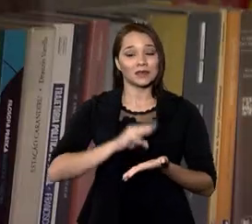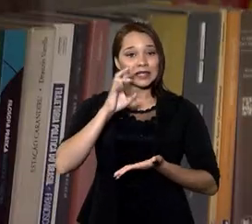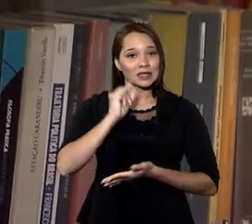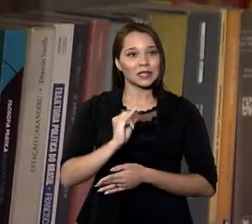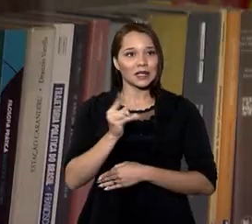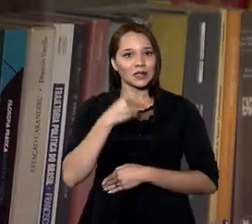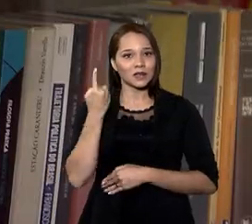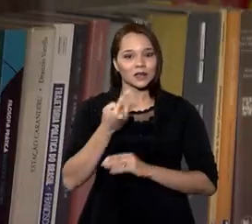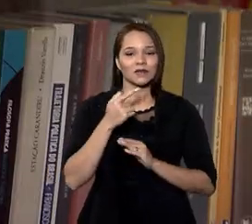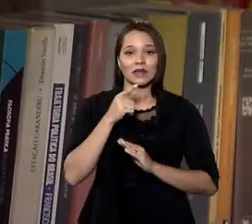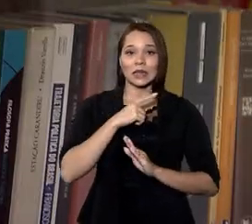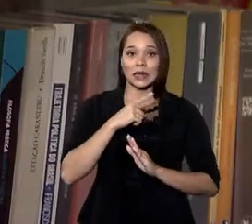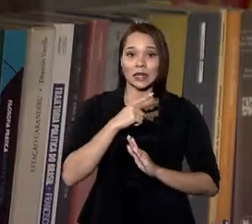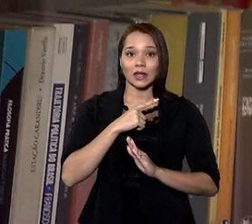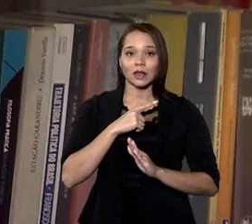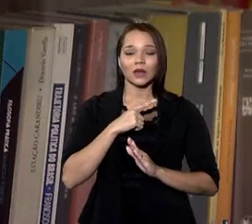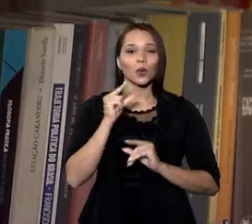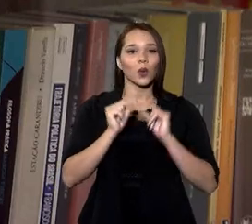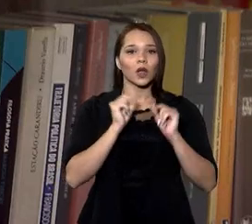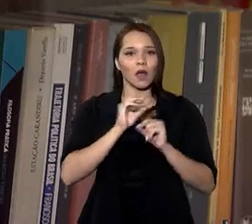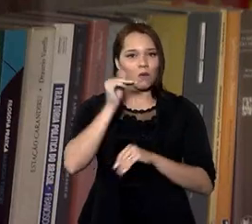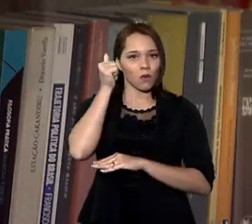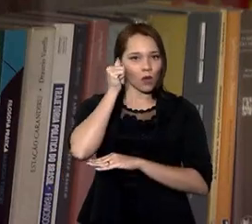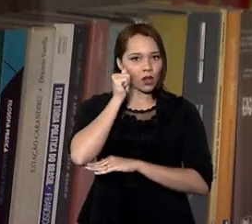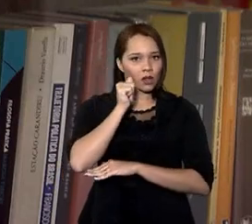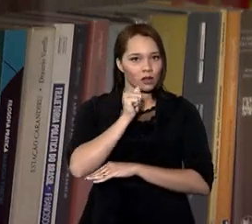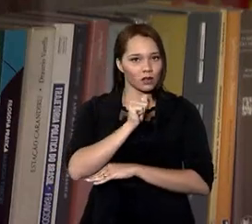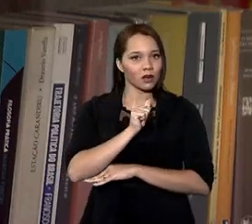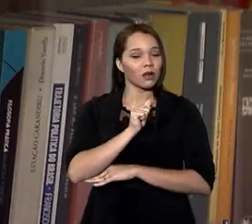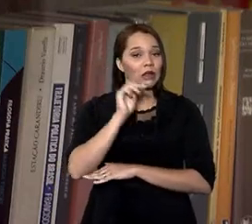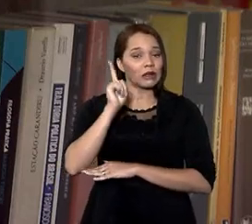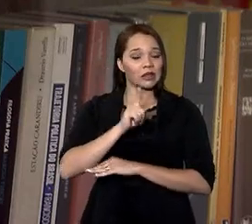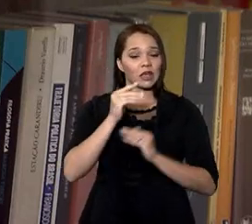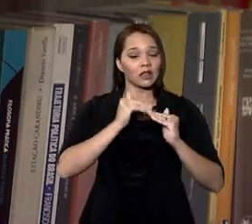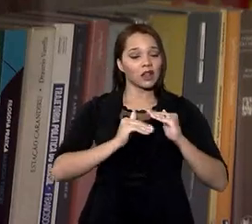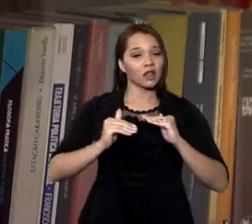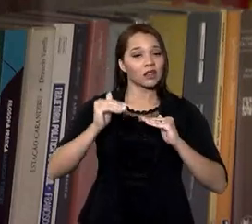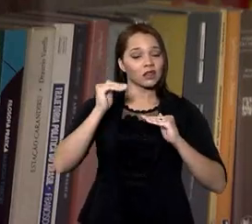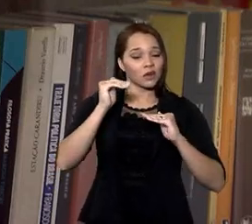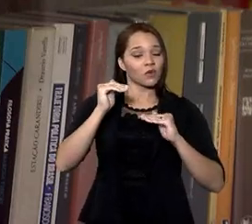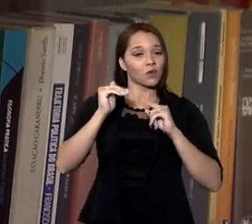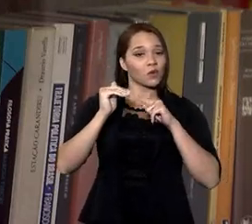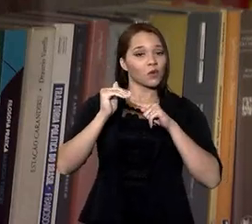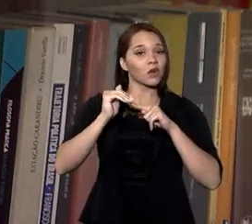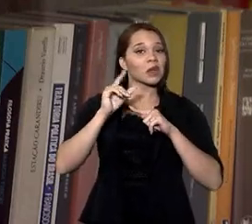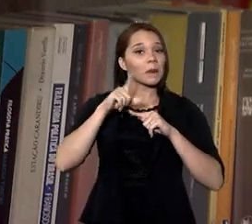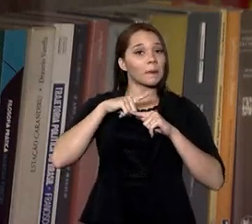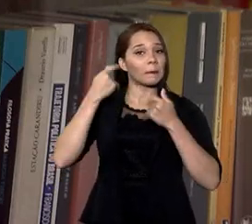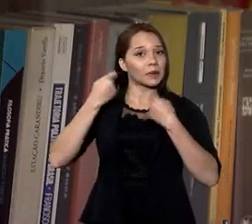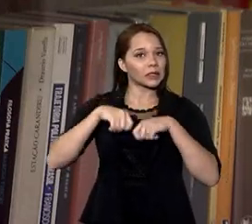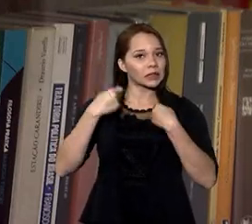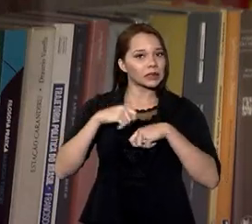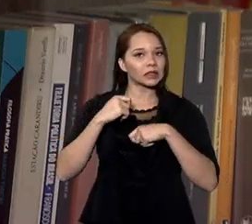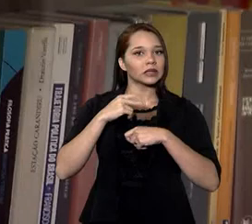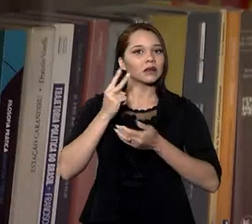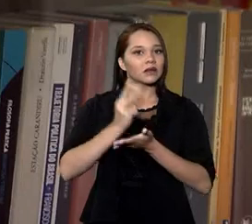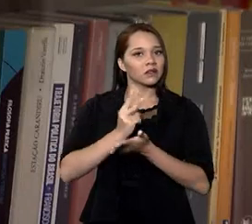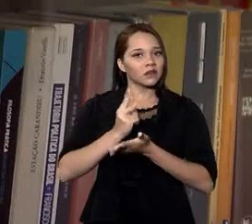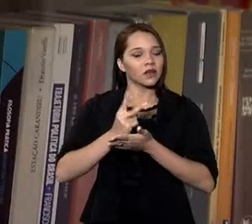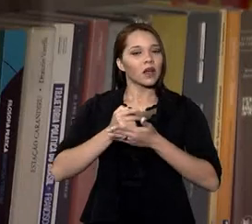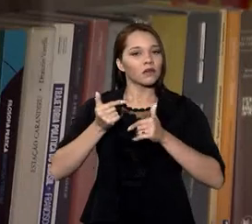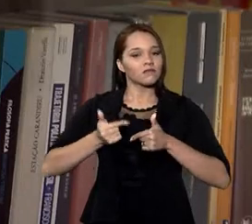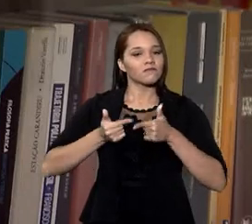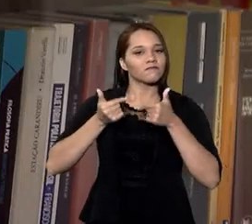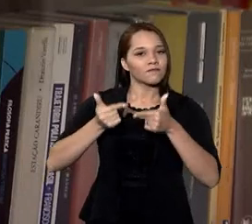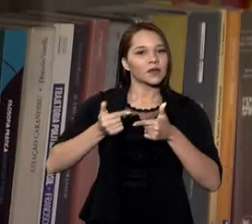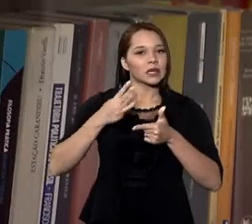coloca as mulheres como uma categoria que ainda precisa de estar presente e